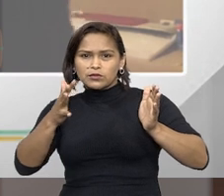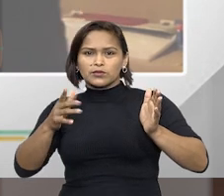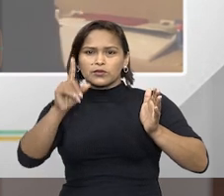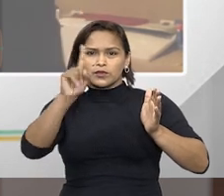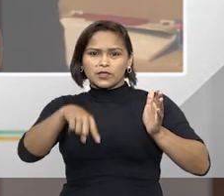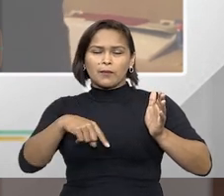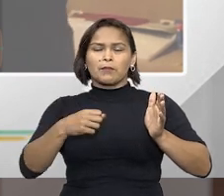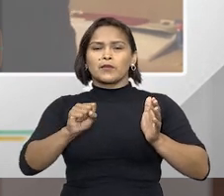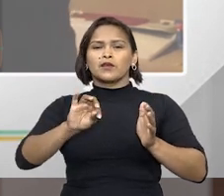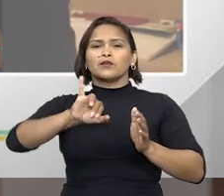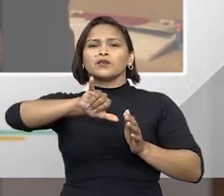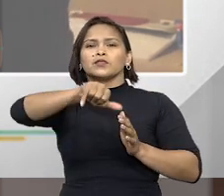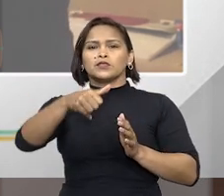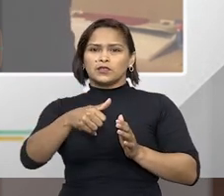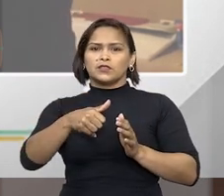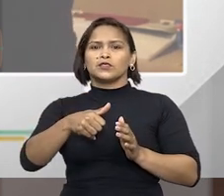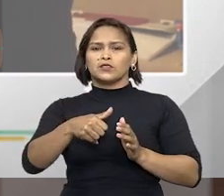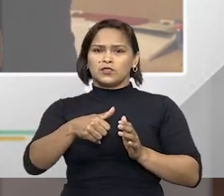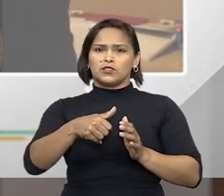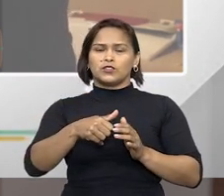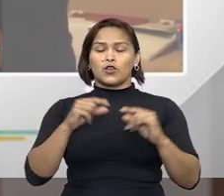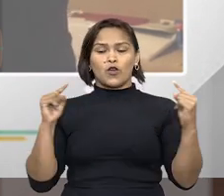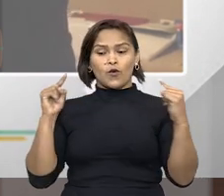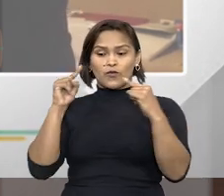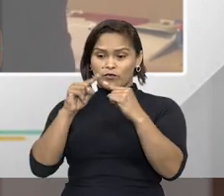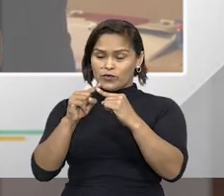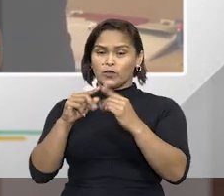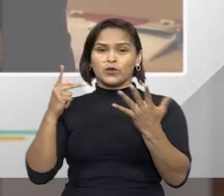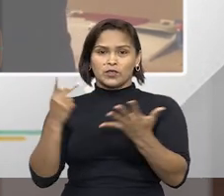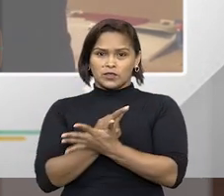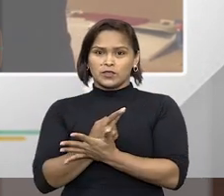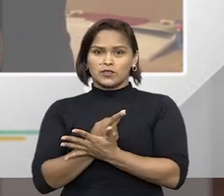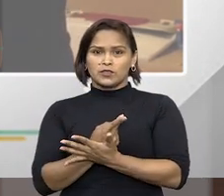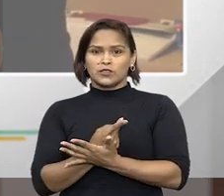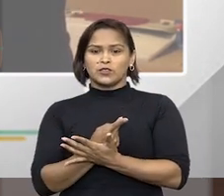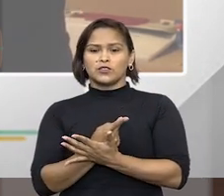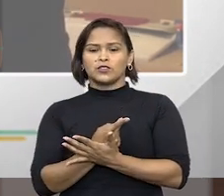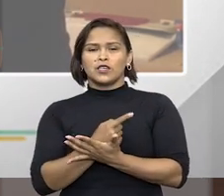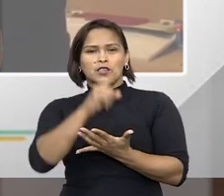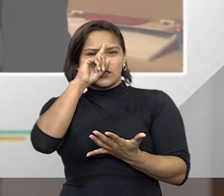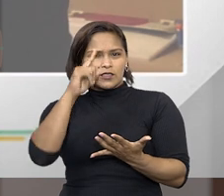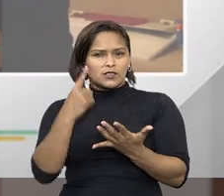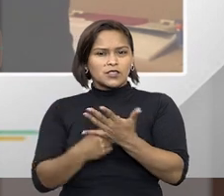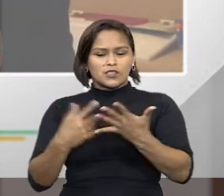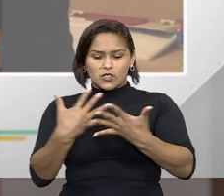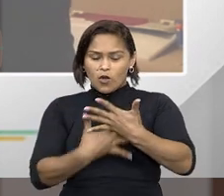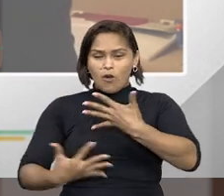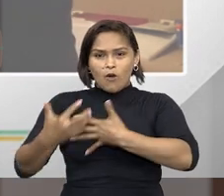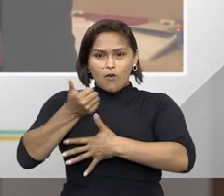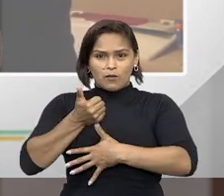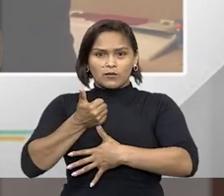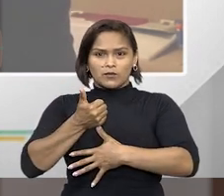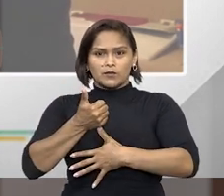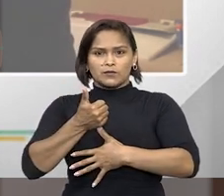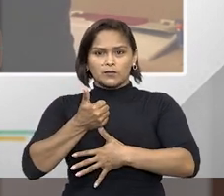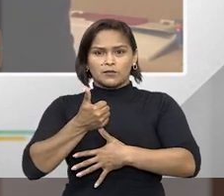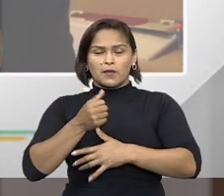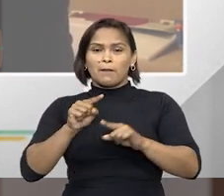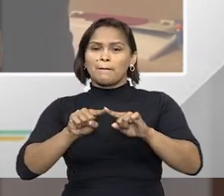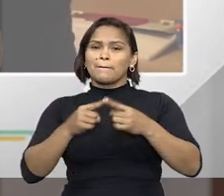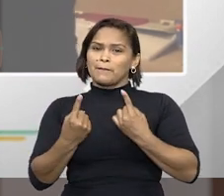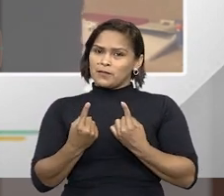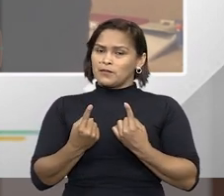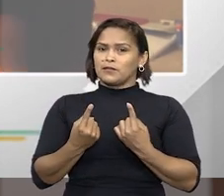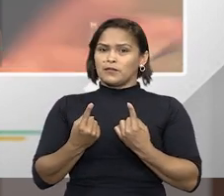STJ o efeito vinculante das nossas decisões sumuladas. Mas